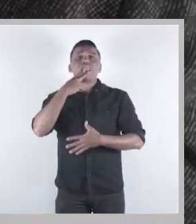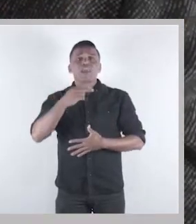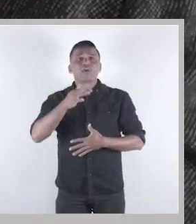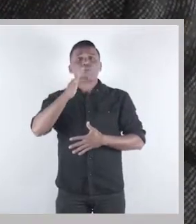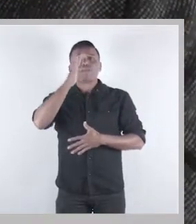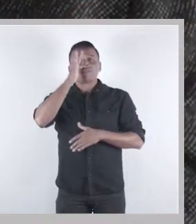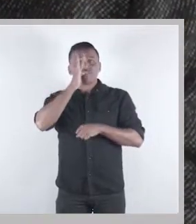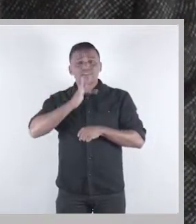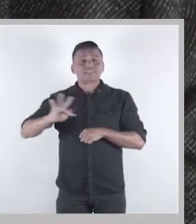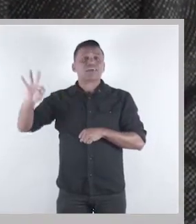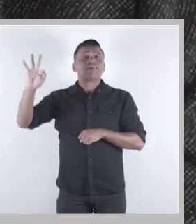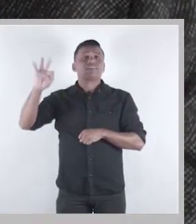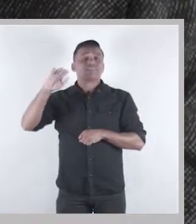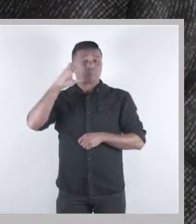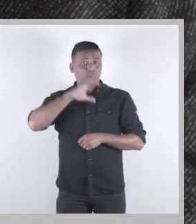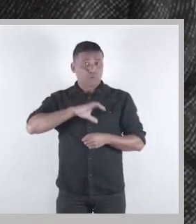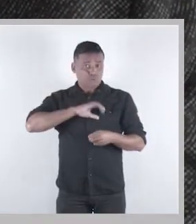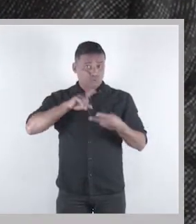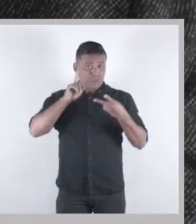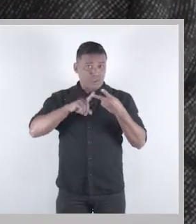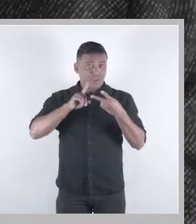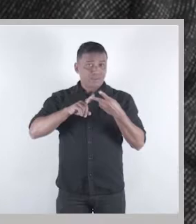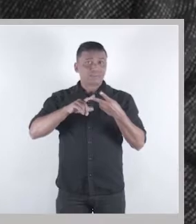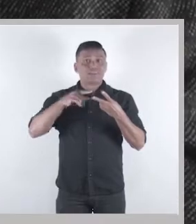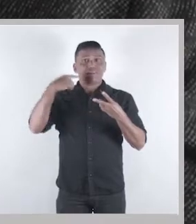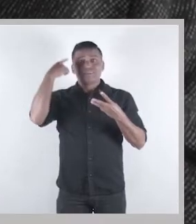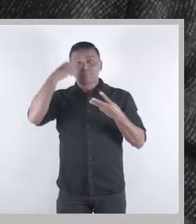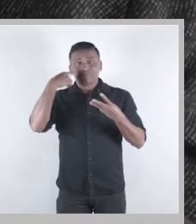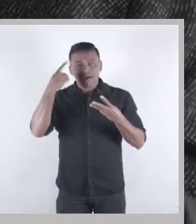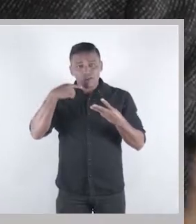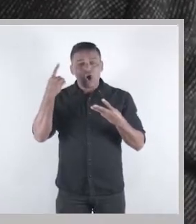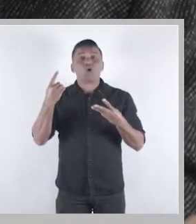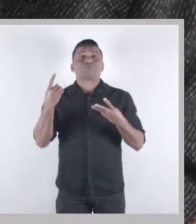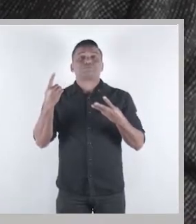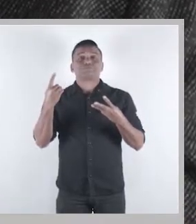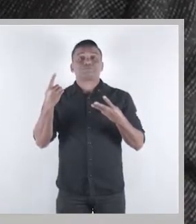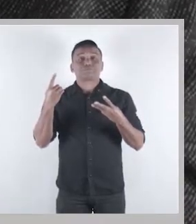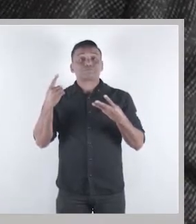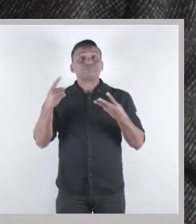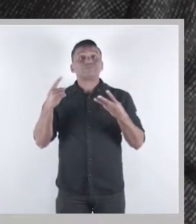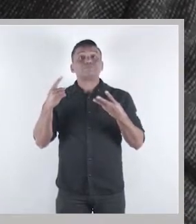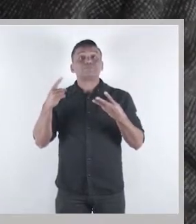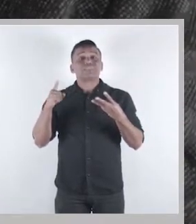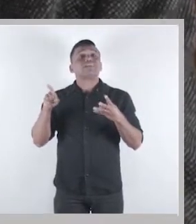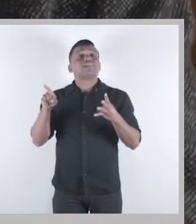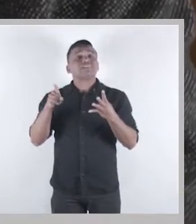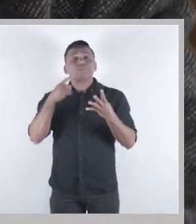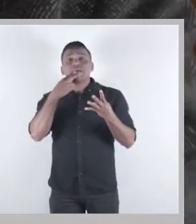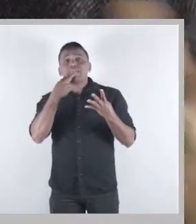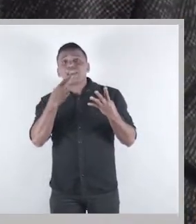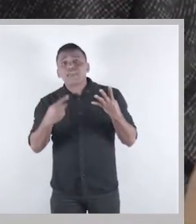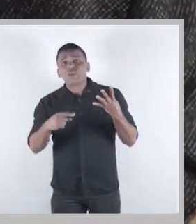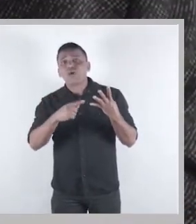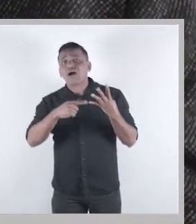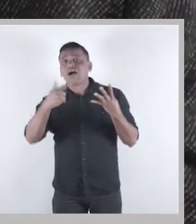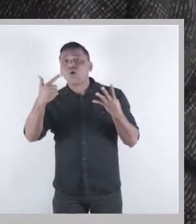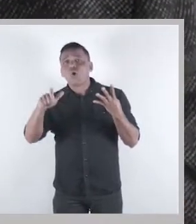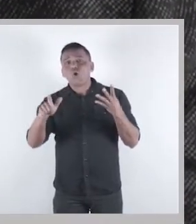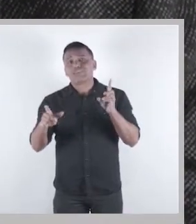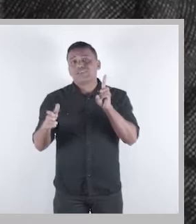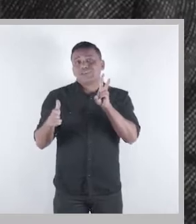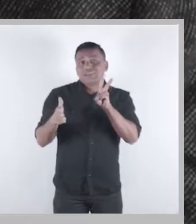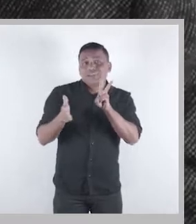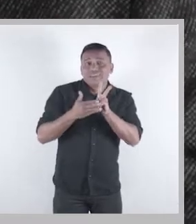línguas latinas Mas você também as línguas indígenas que são as únicas não latinas na